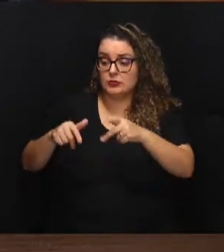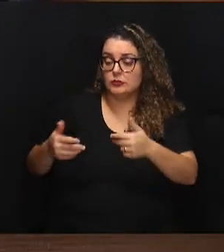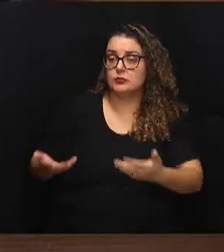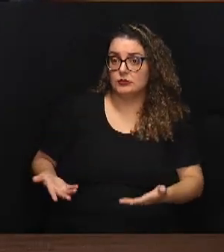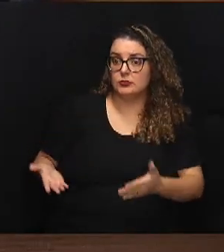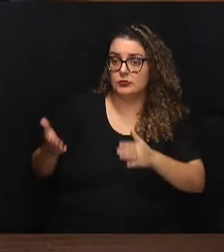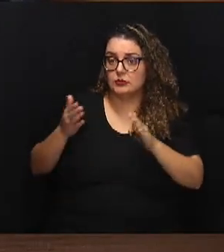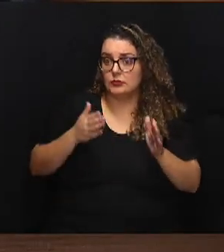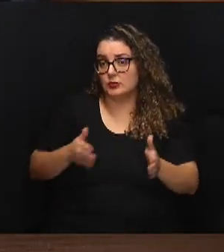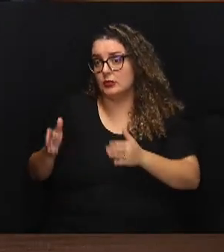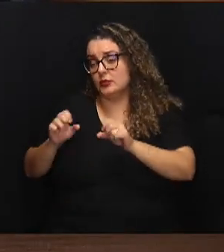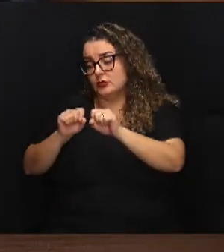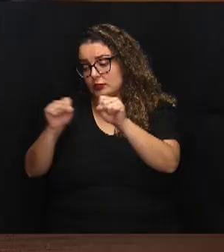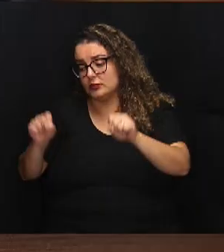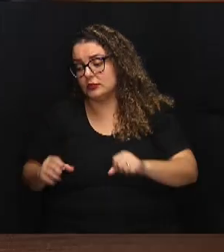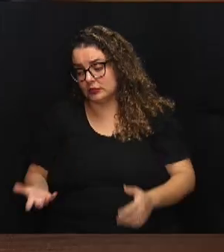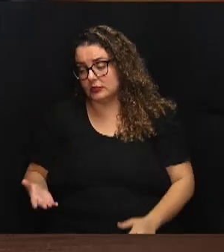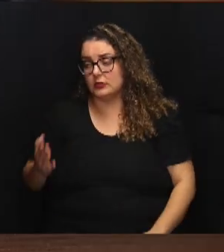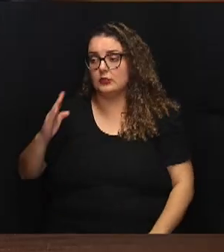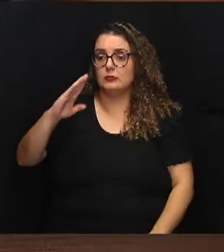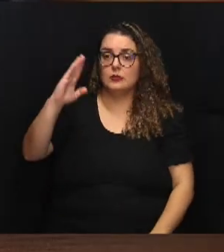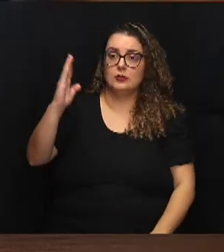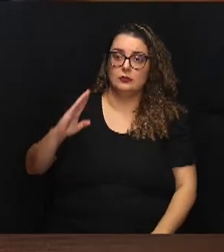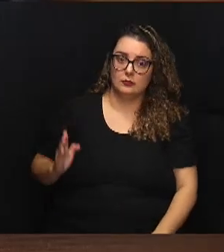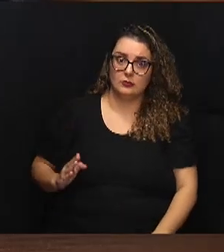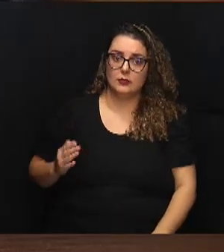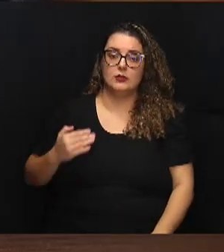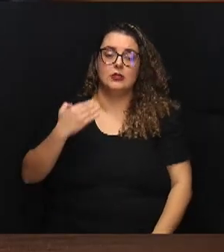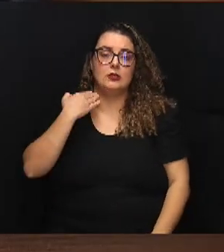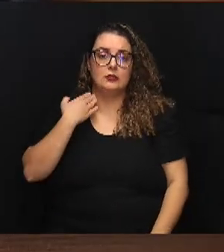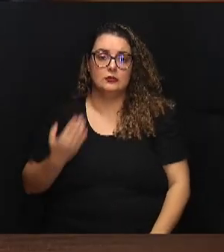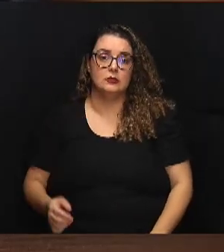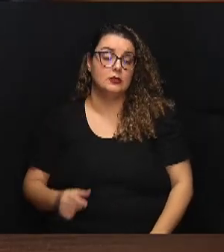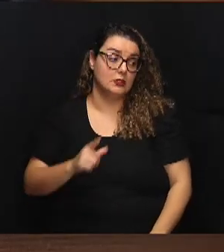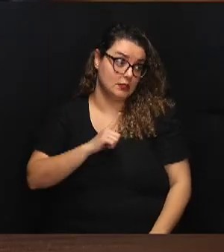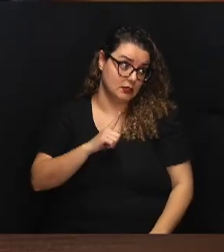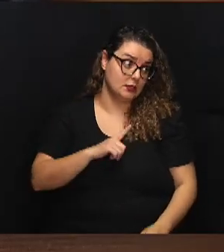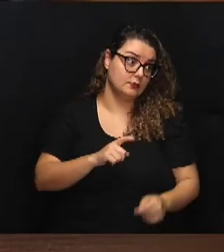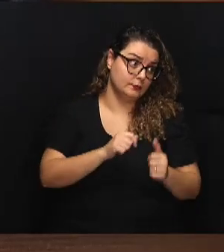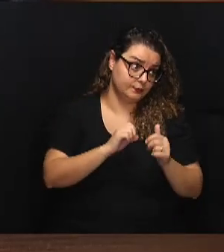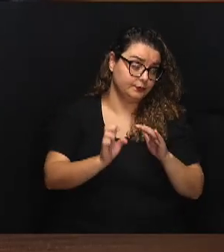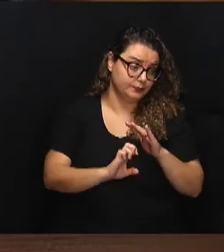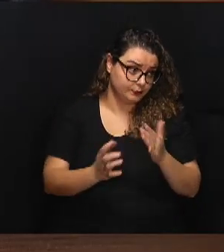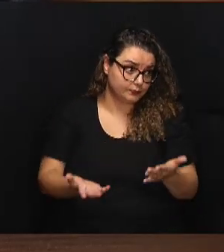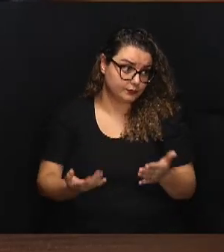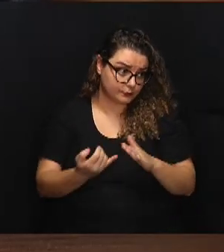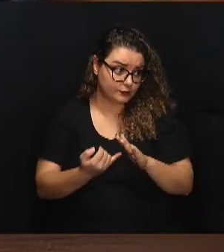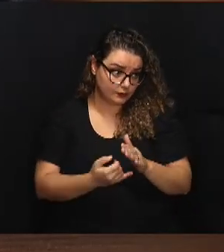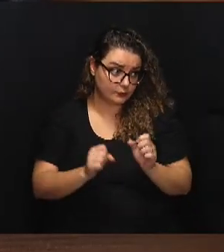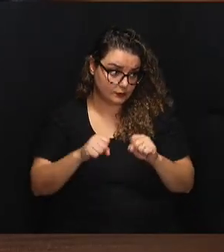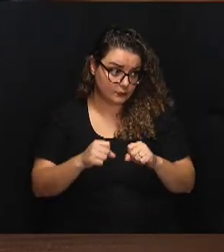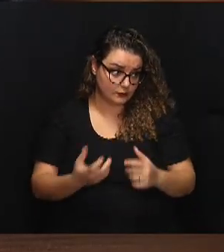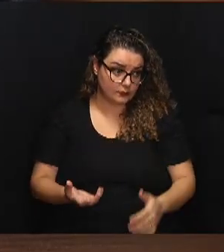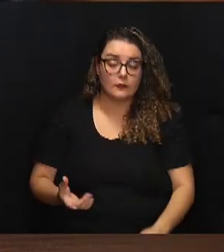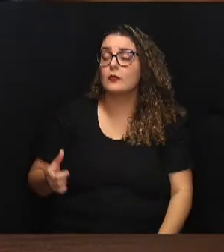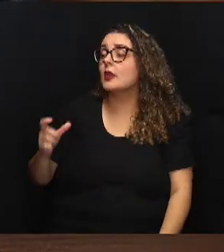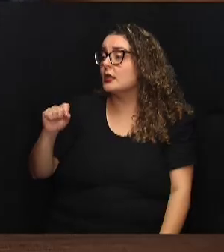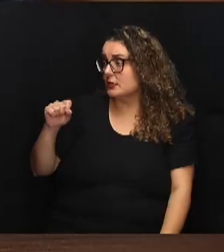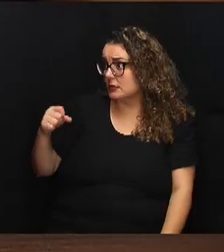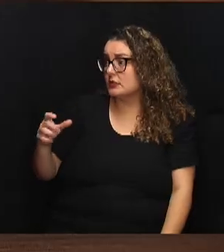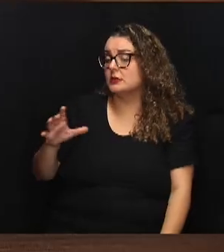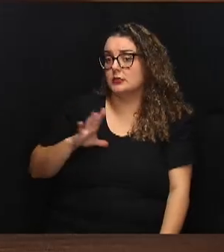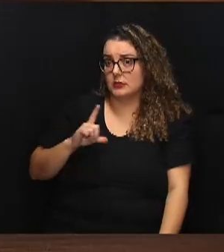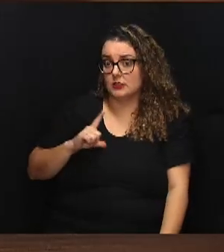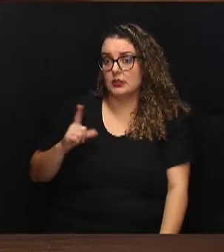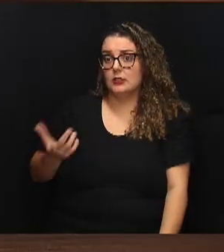o sistema bancário brasileiro. Eu acredito também que tem os benefícios para as empresas também, para as instituições, Sim. né? Exato, como ele não